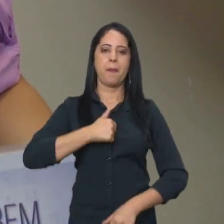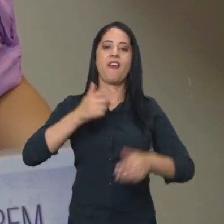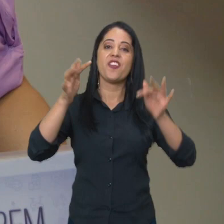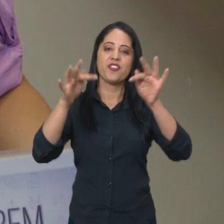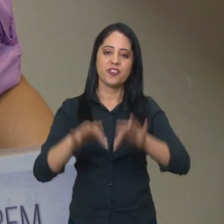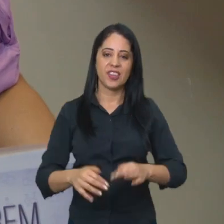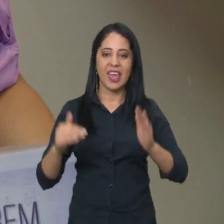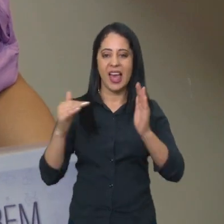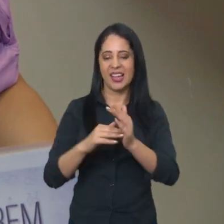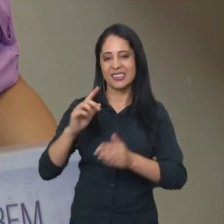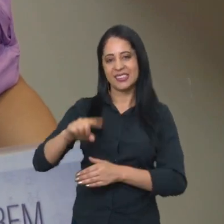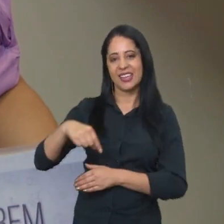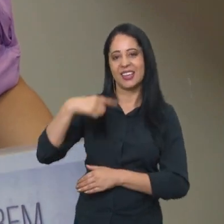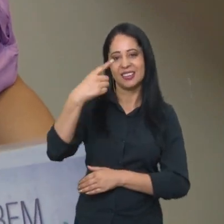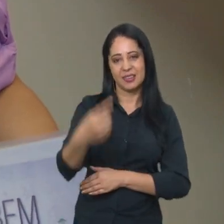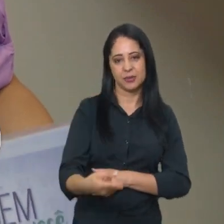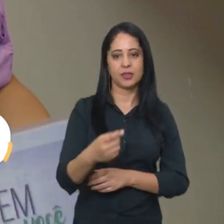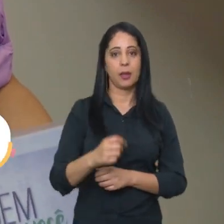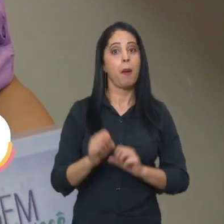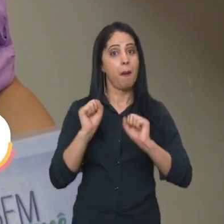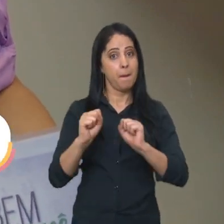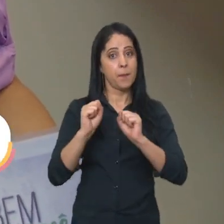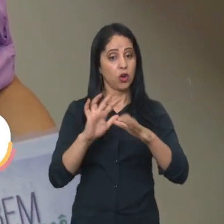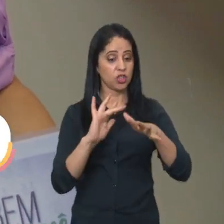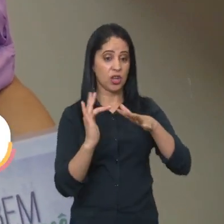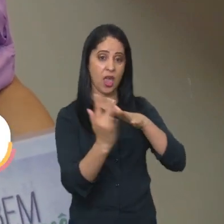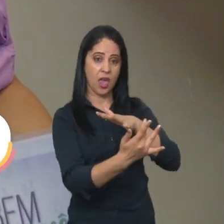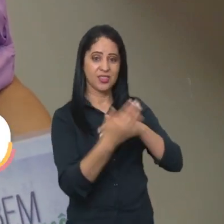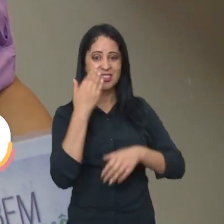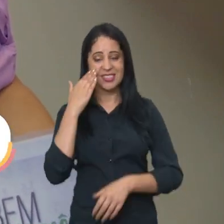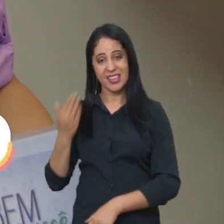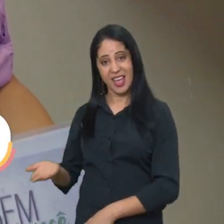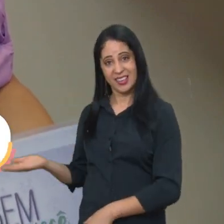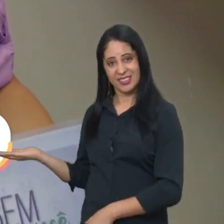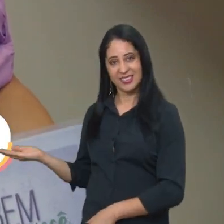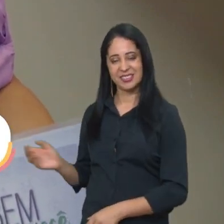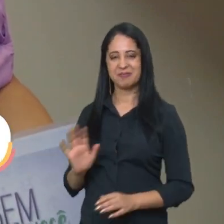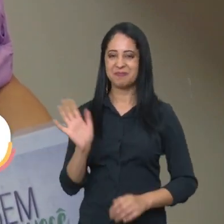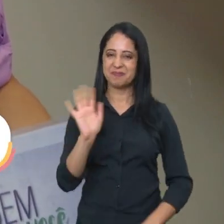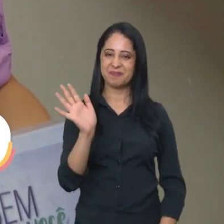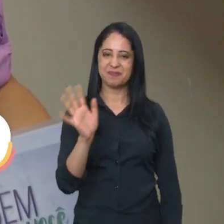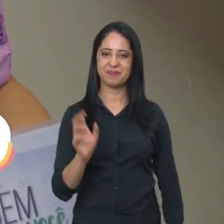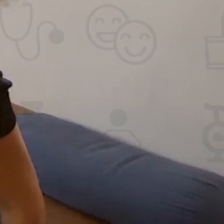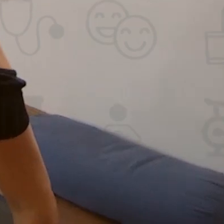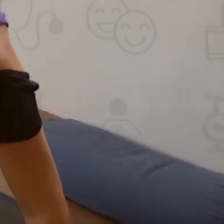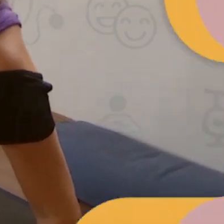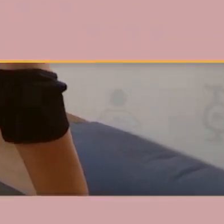por aqui. Até a próxima. Acompanhe a gente nas redes sociais. Até mais!